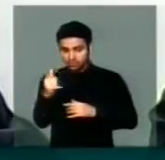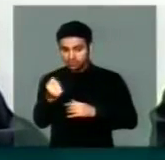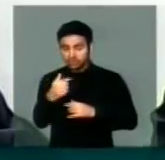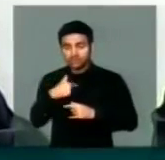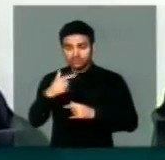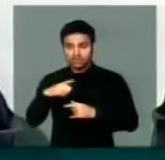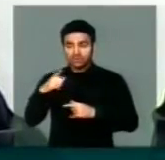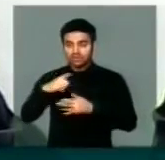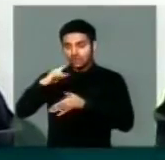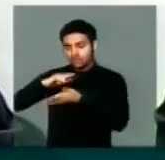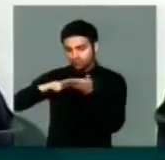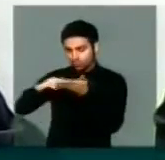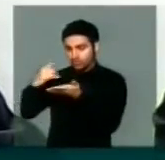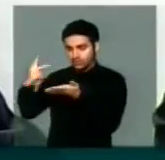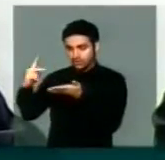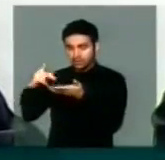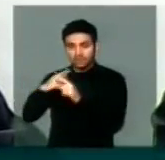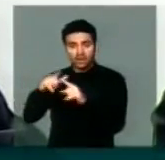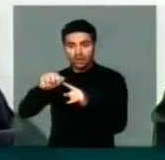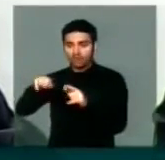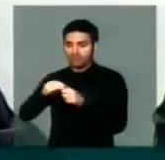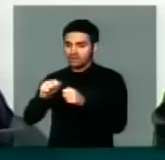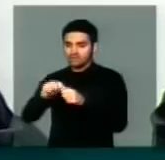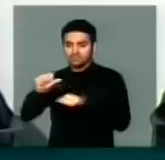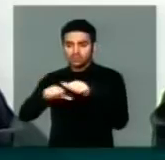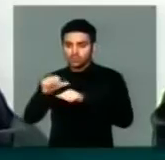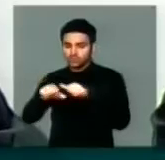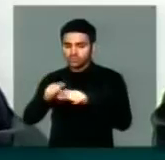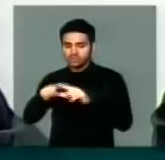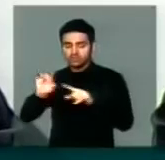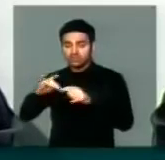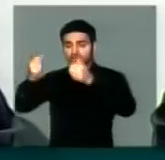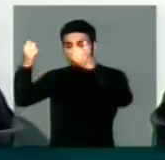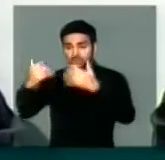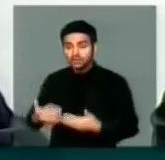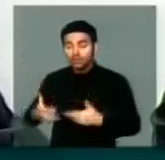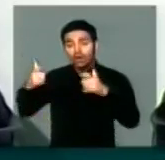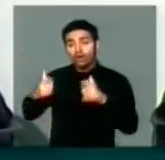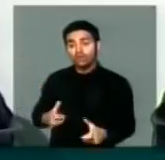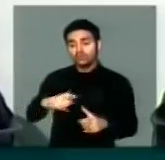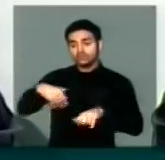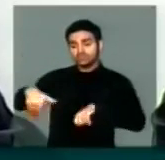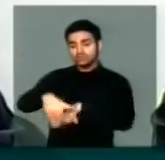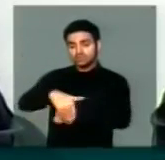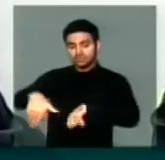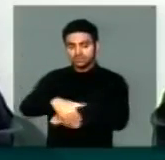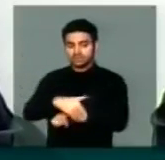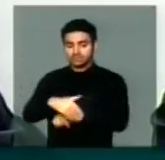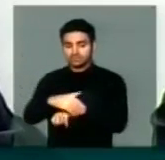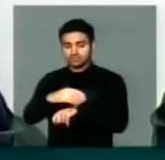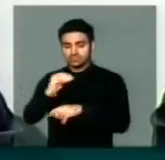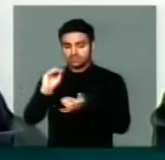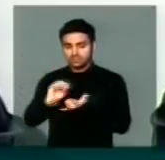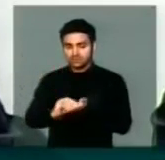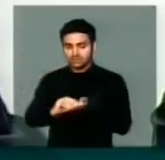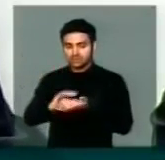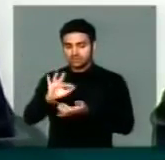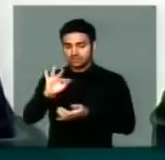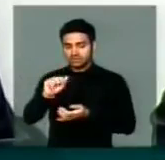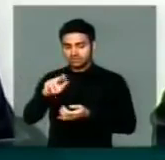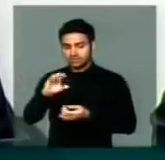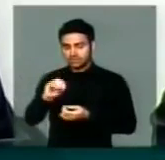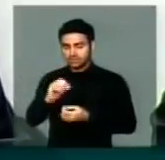de retificação, que ele não retificou, ele esclareceu o endereço da entrega, nominando o endereço da Rua Fala Amendoeira,